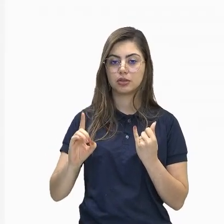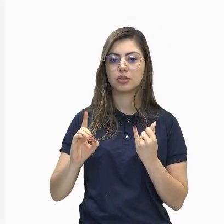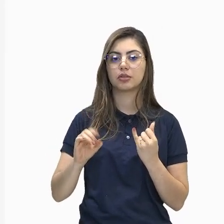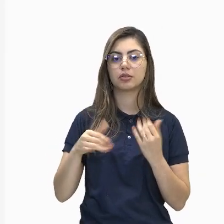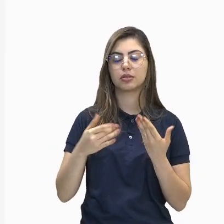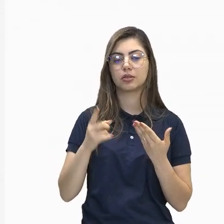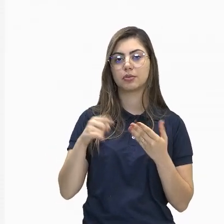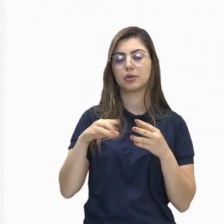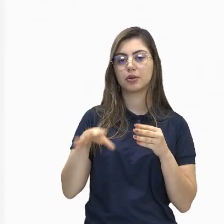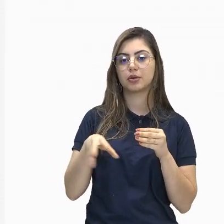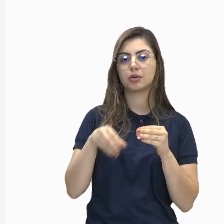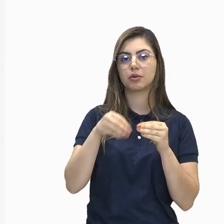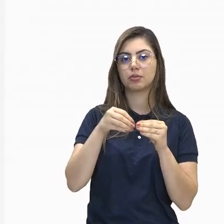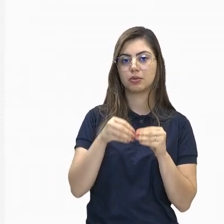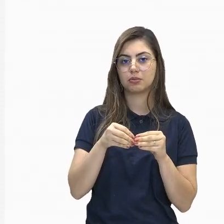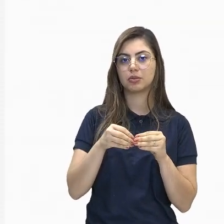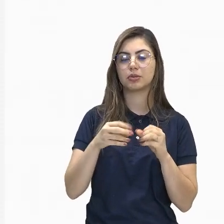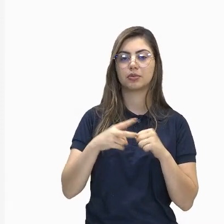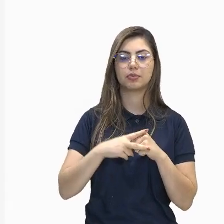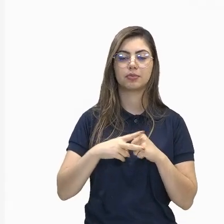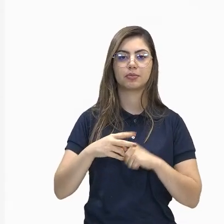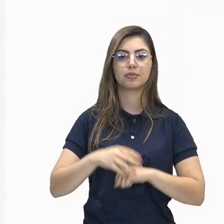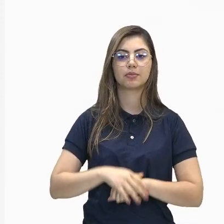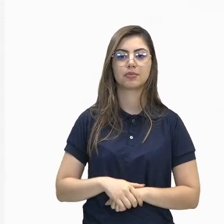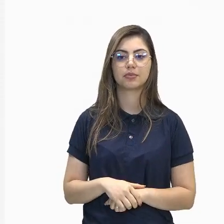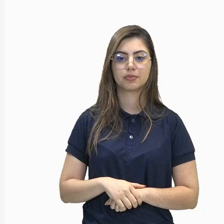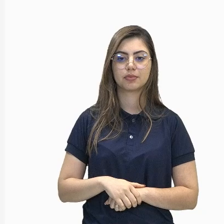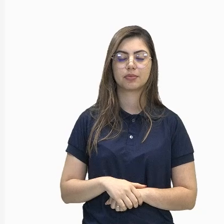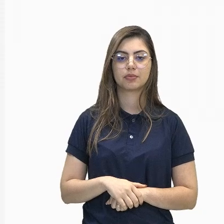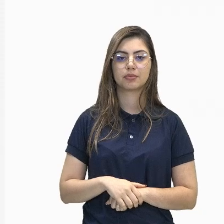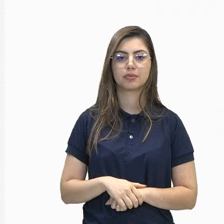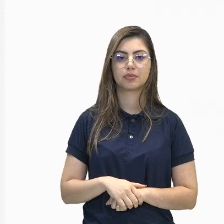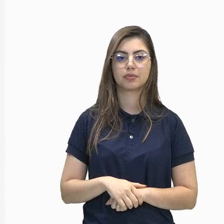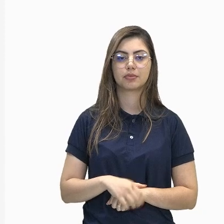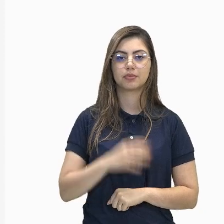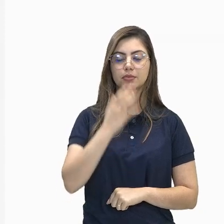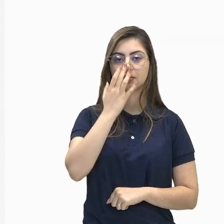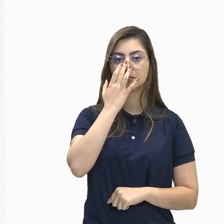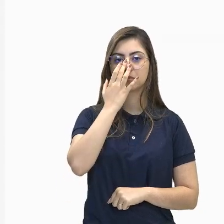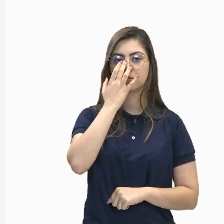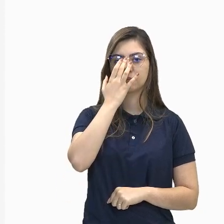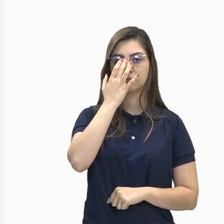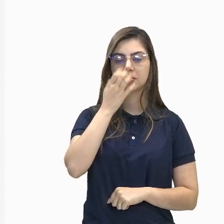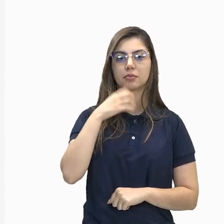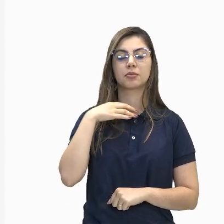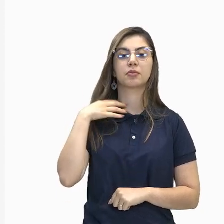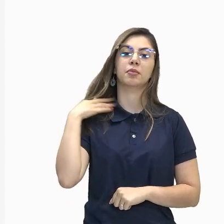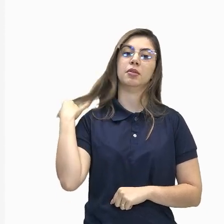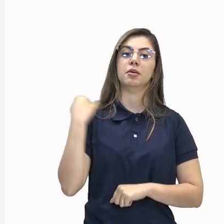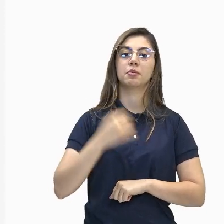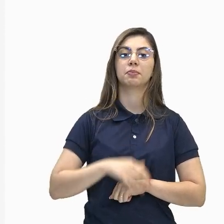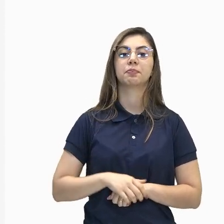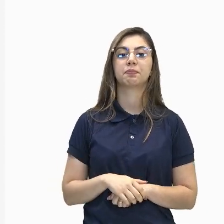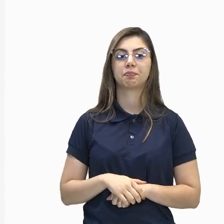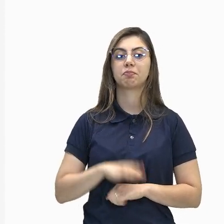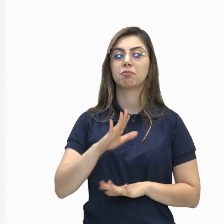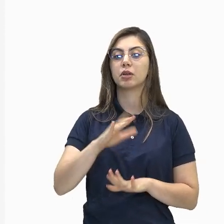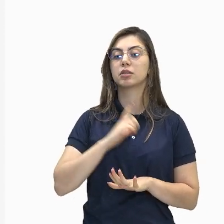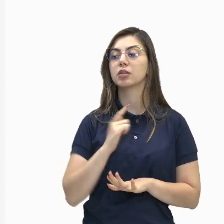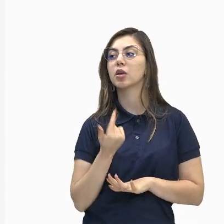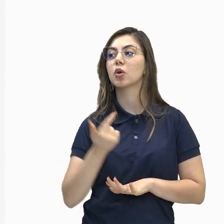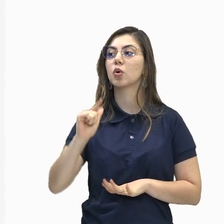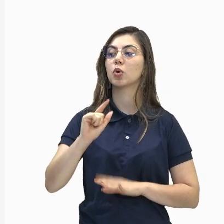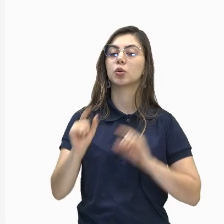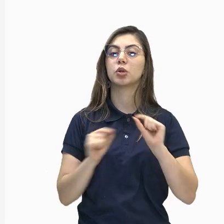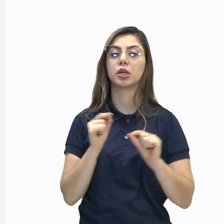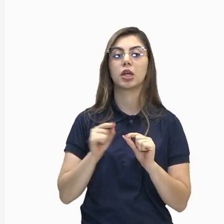verbal do verbo confiar. Ok? E o complemento nominal? Outro termo integrante também. Percebam